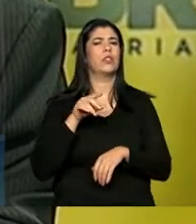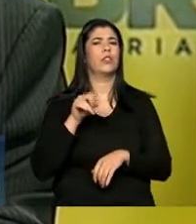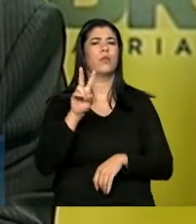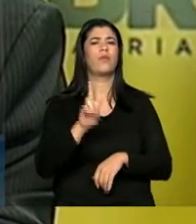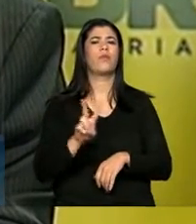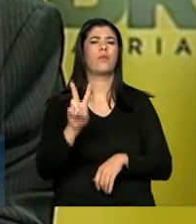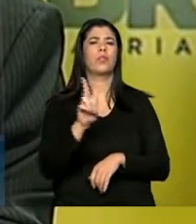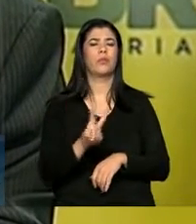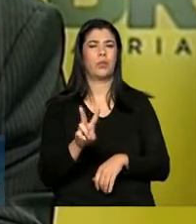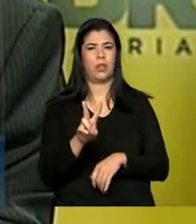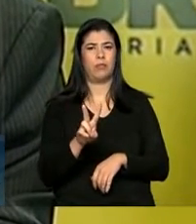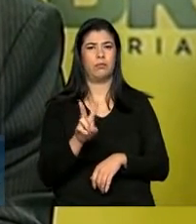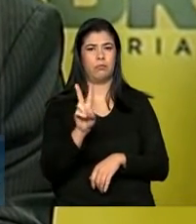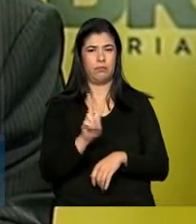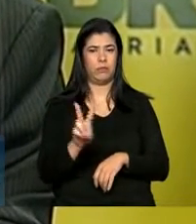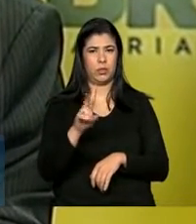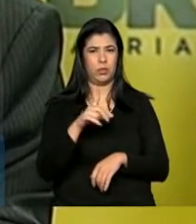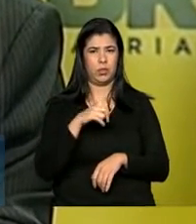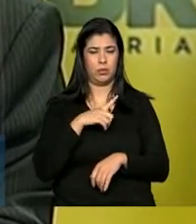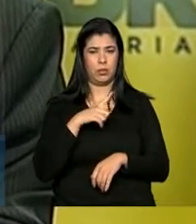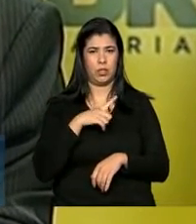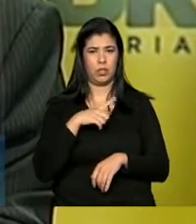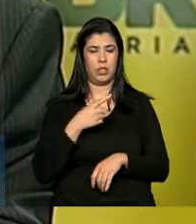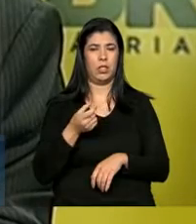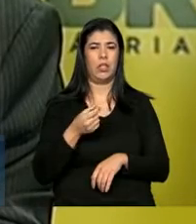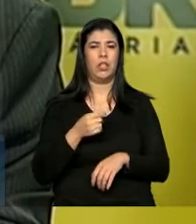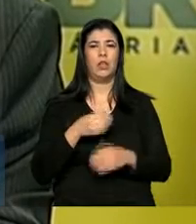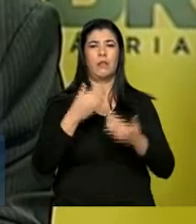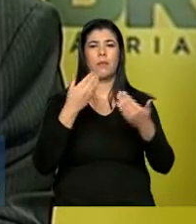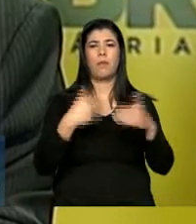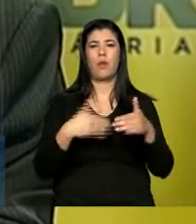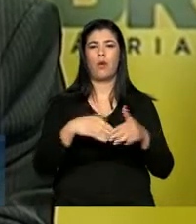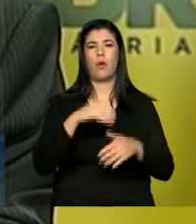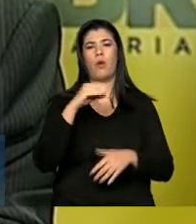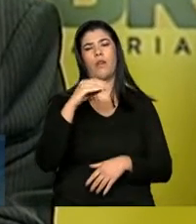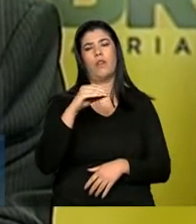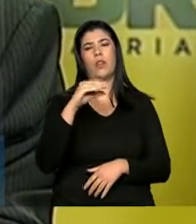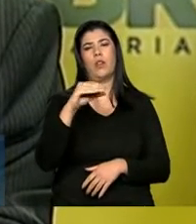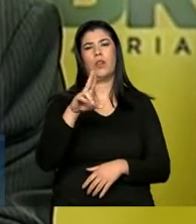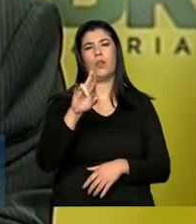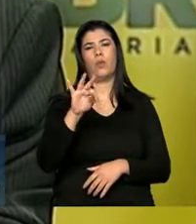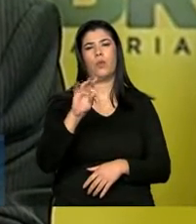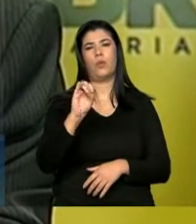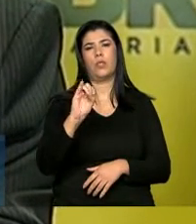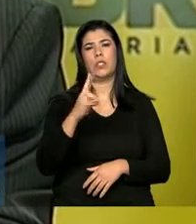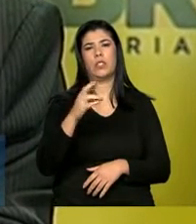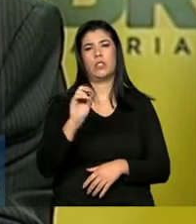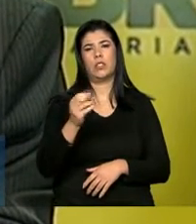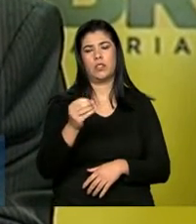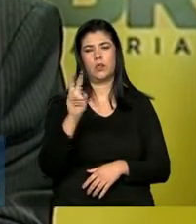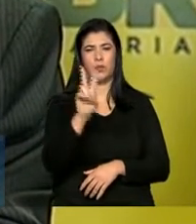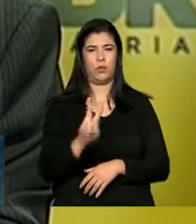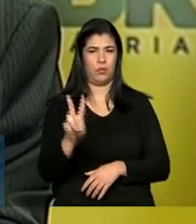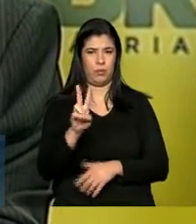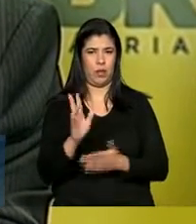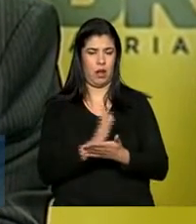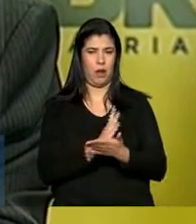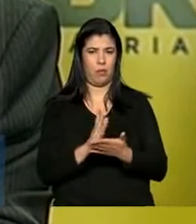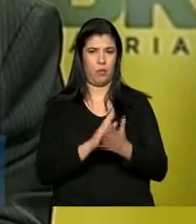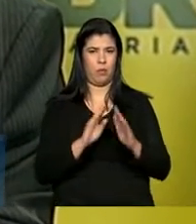fazia? Saía a primeira relação de notas de alunos nos cursinhos, no vestibular, aí alguns